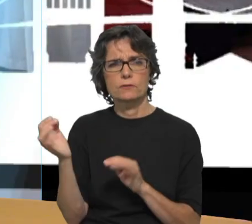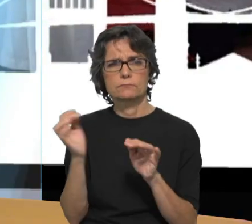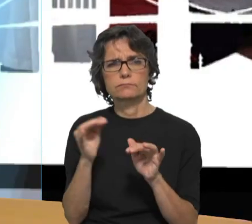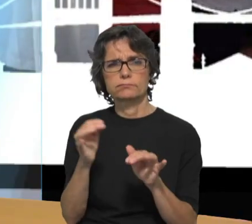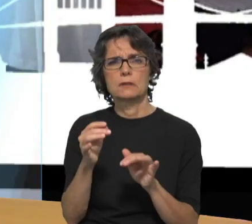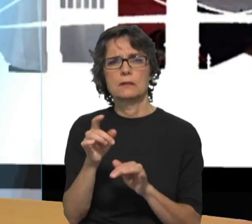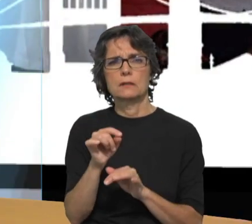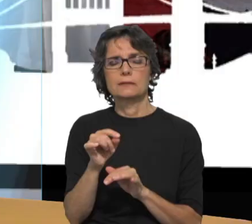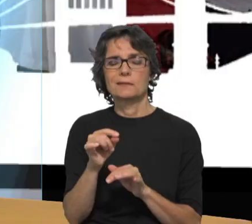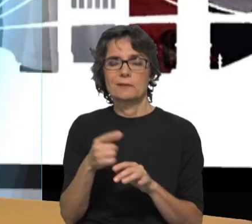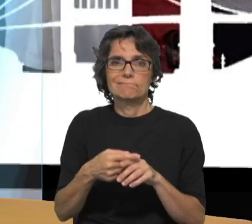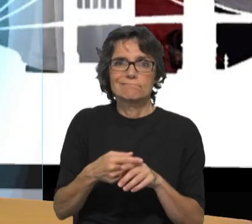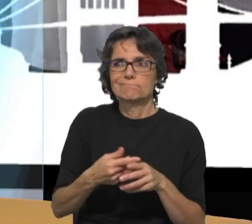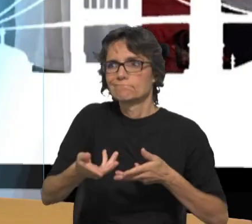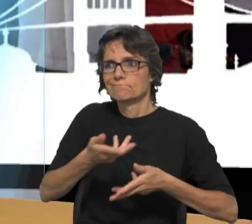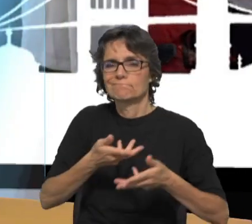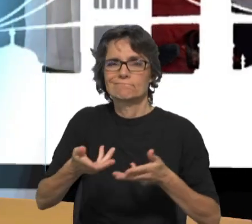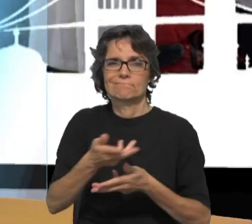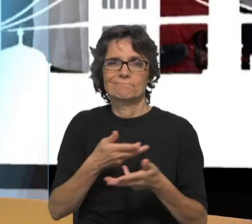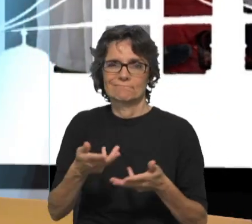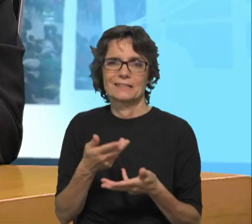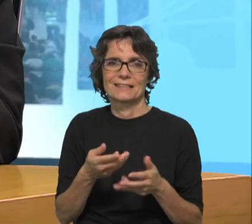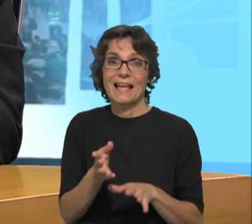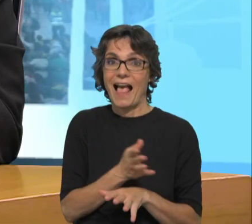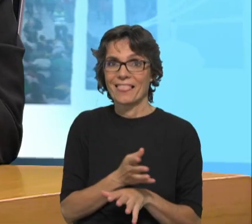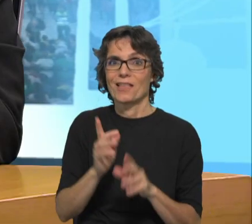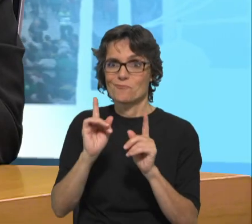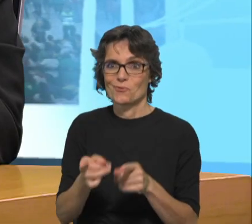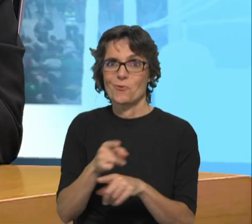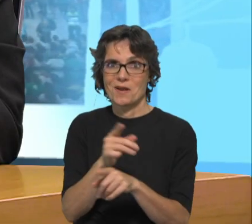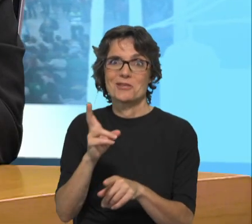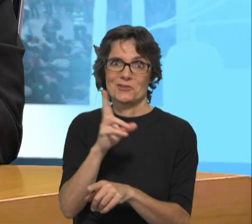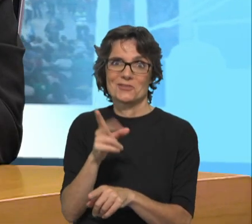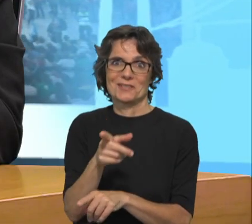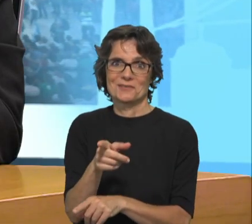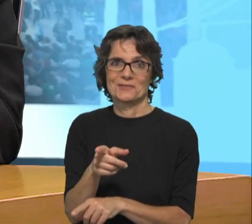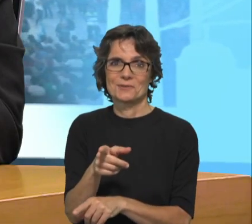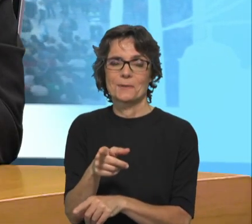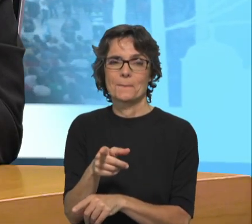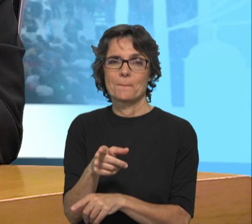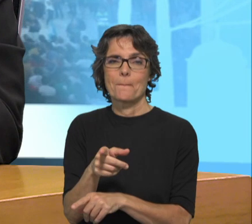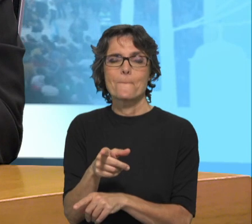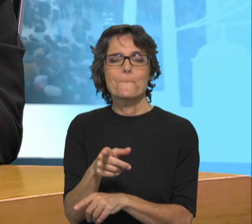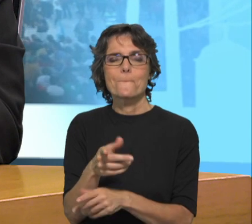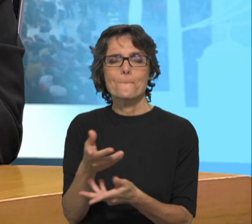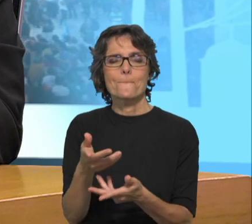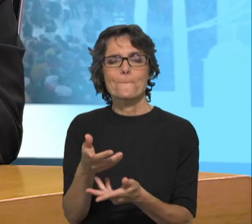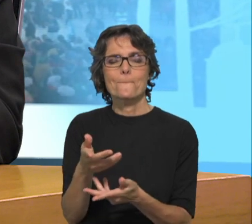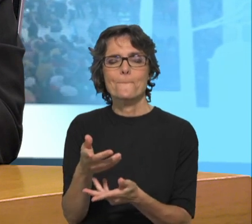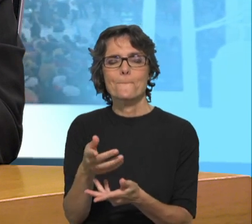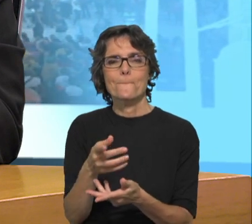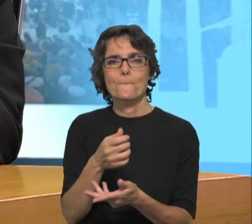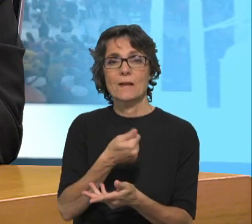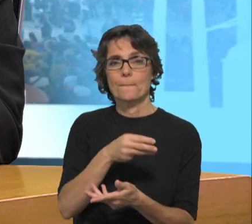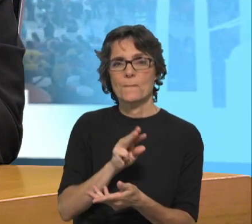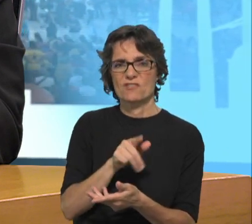forma, entusiasmando os participantes antes das jornadas para viver aqueles dias na Diocese de Beja.